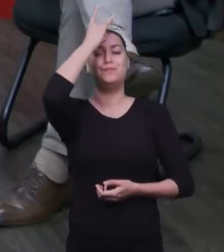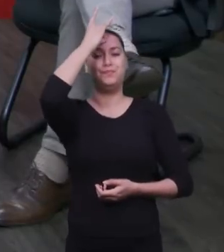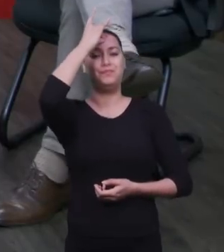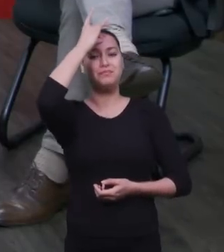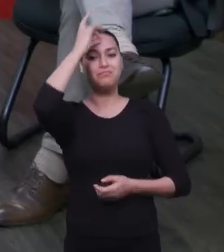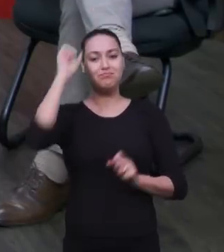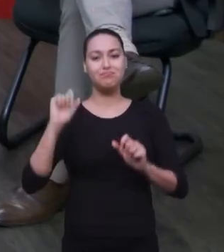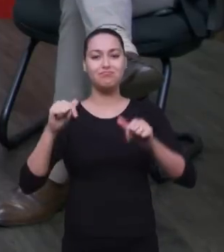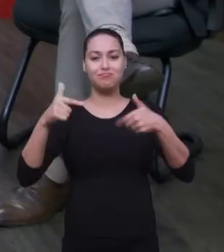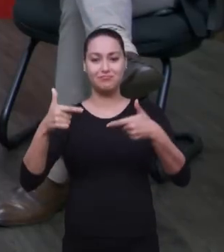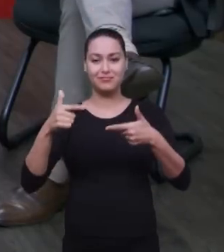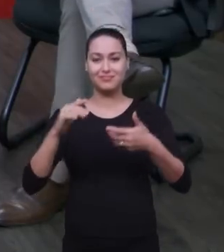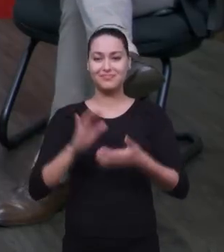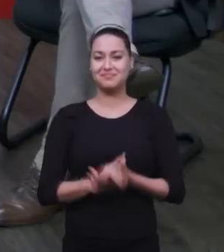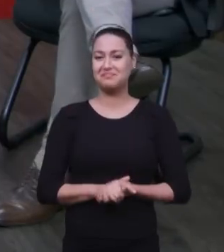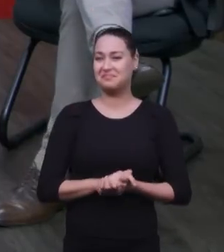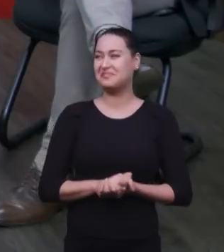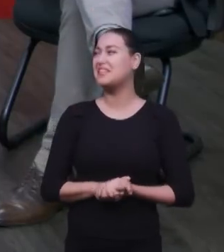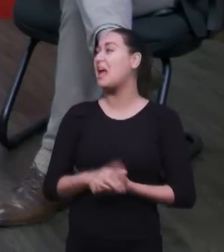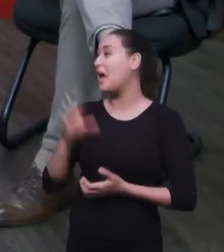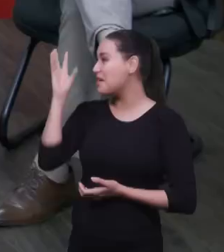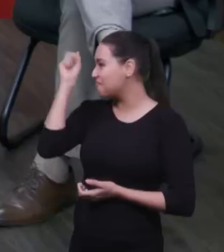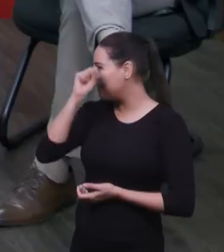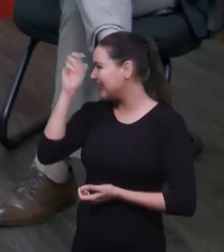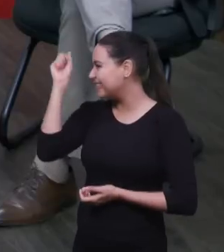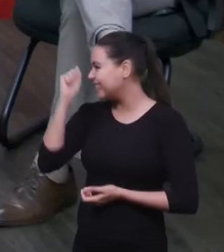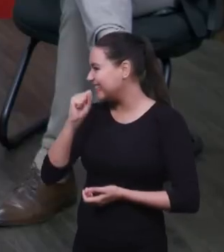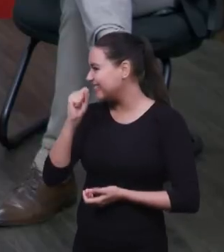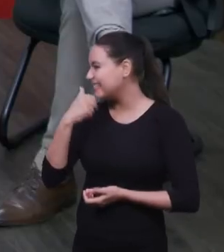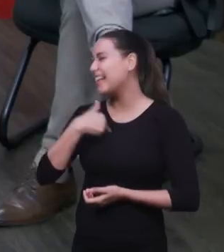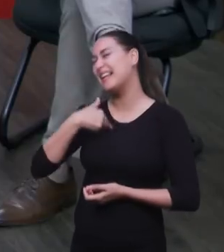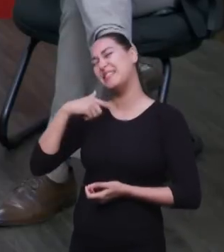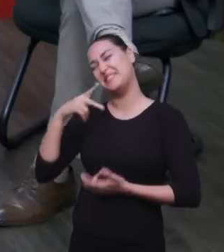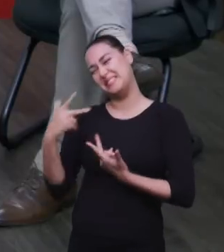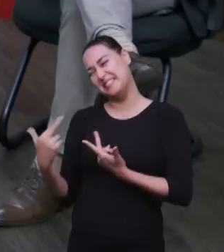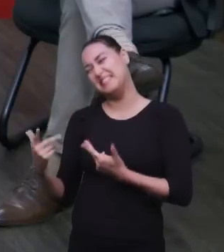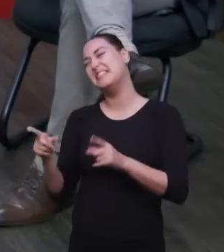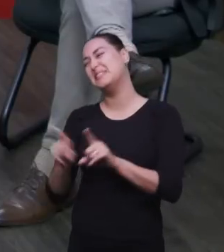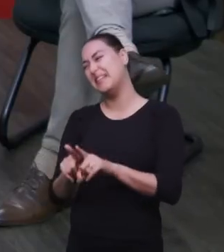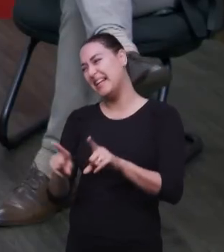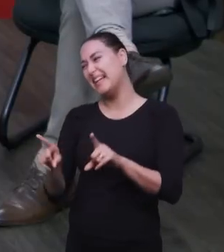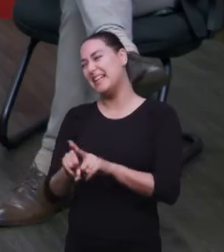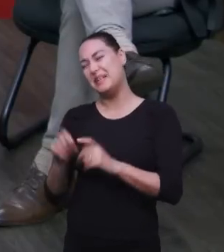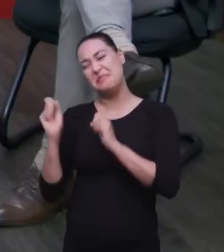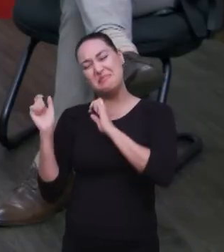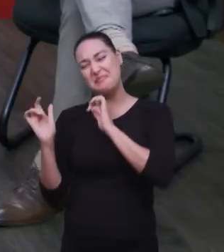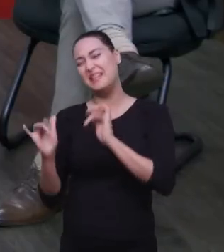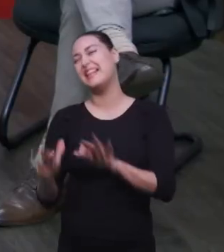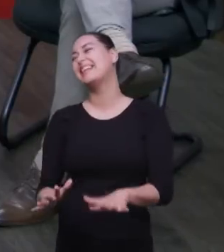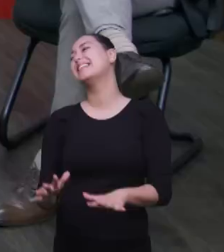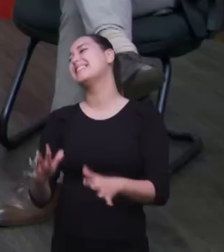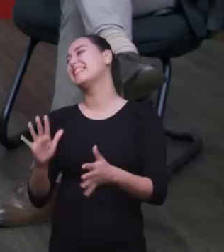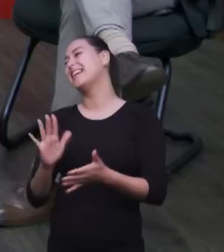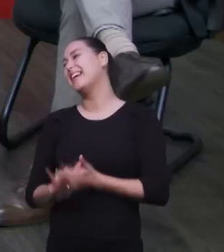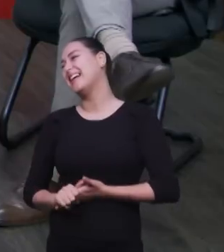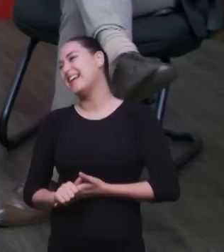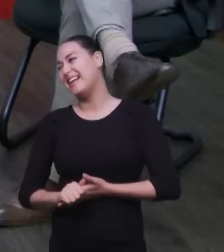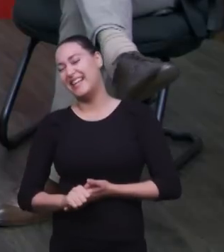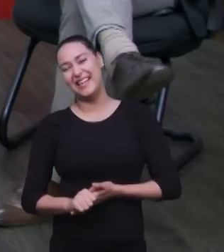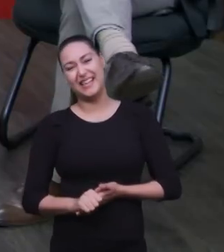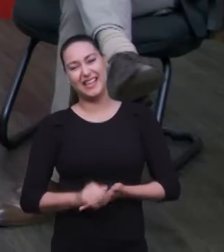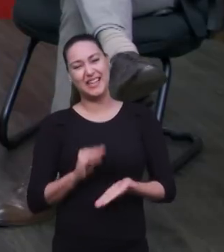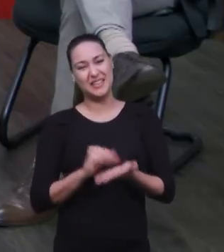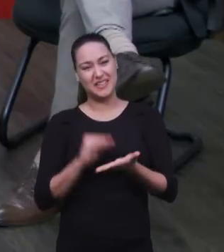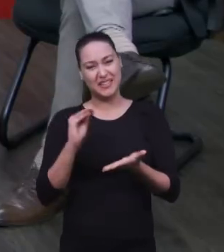Espírito Santo vai operar. Aprendeu, Douglas? Bom, eu aprendi. Estou aprendendo cada vez mais. Que bênção, né? Bom, está bem